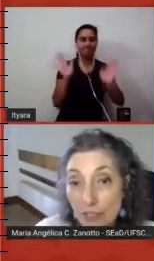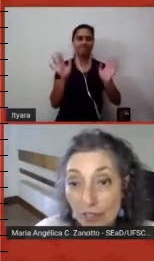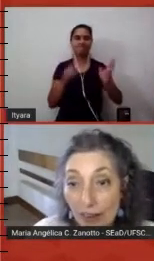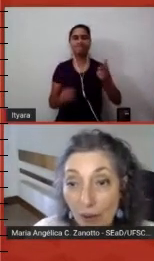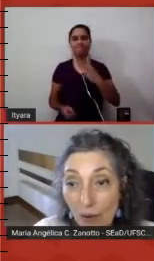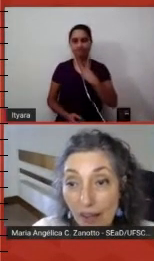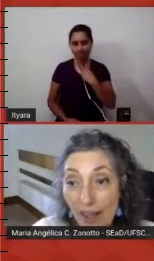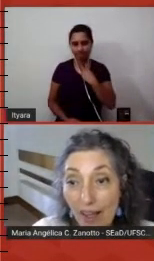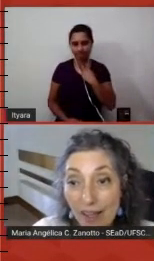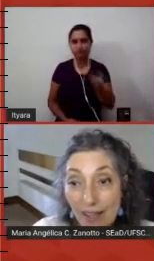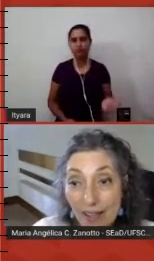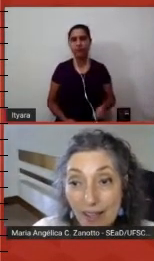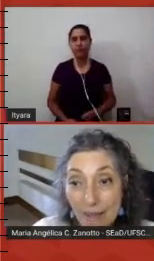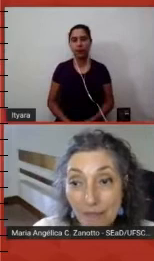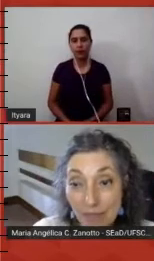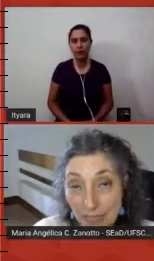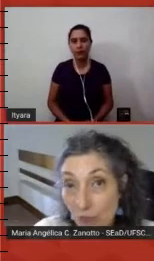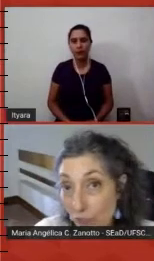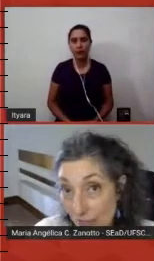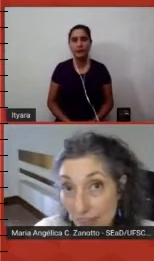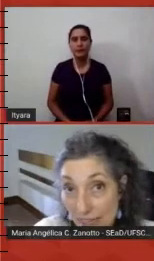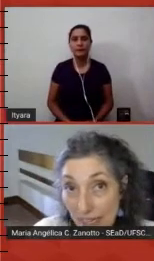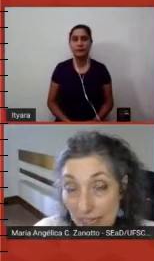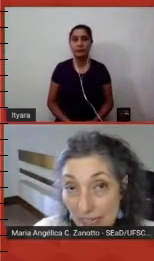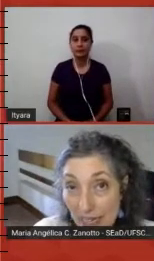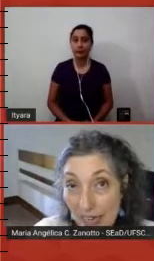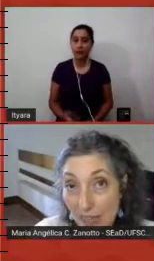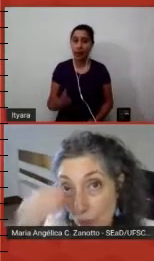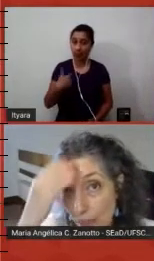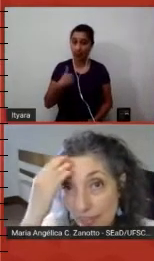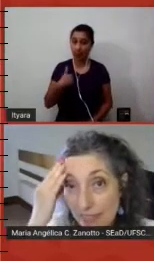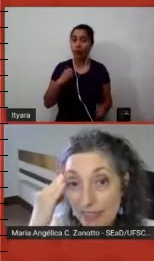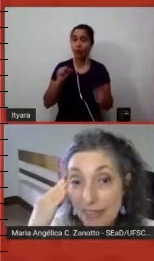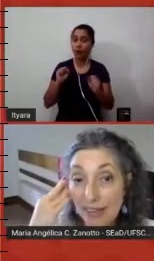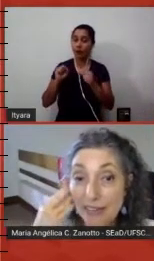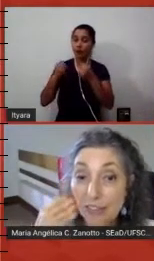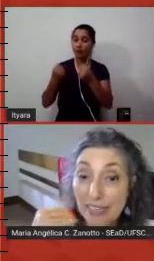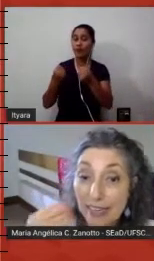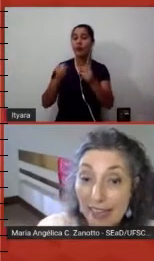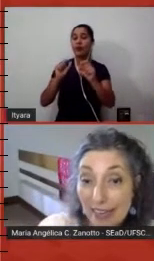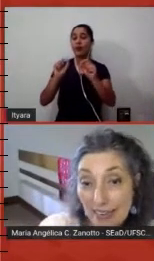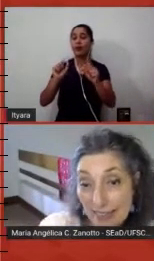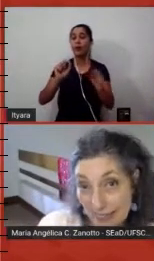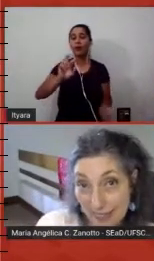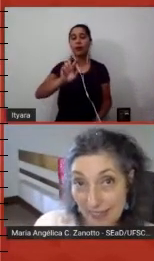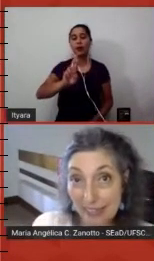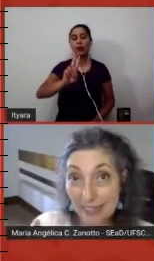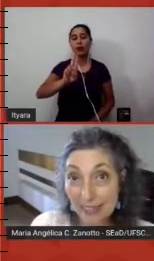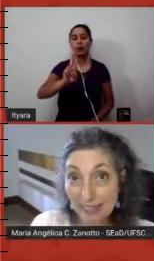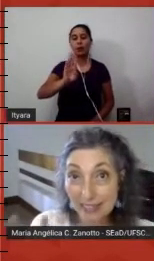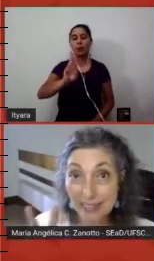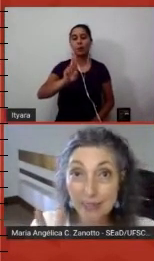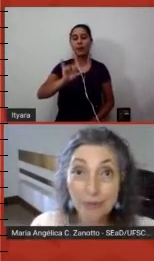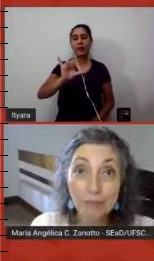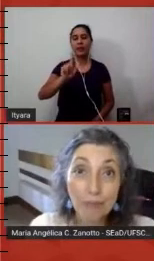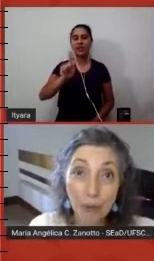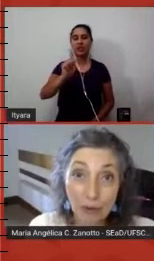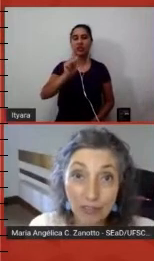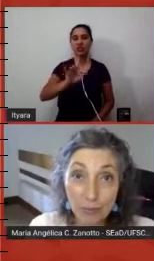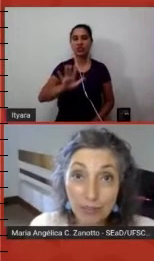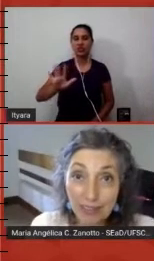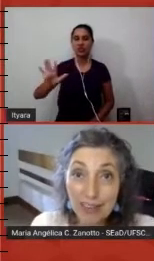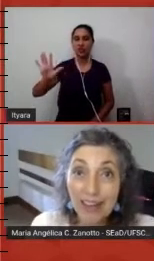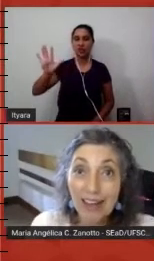uma forma geral, e eu vou defender aqui, as rubricas genéricas, assim, elas